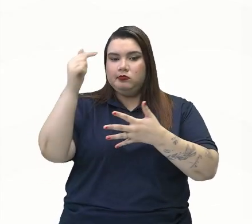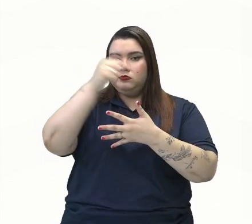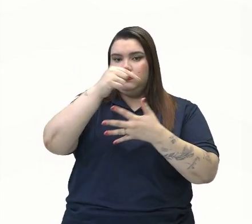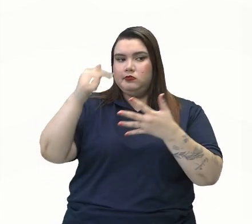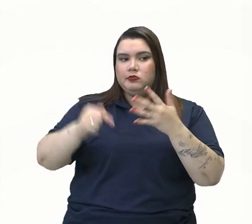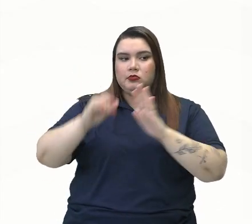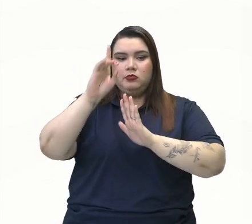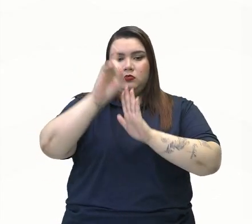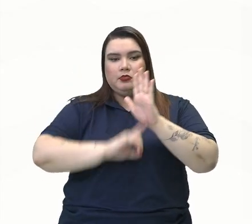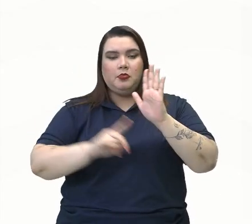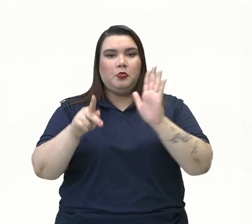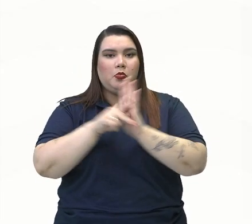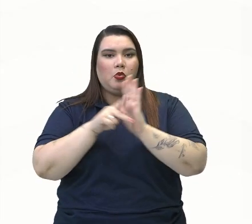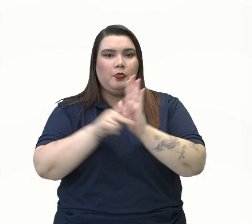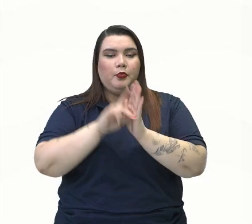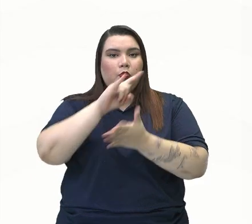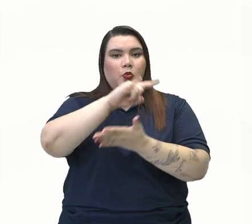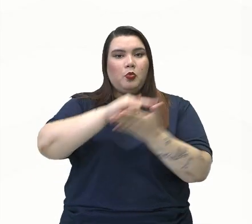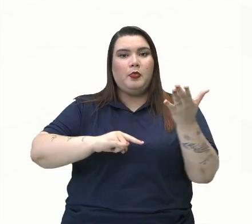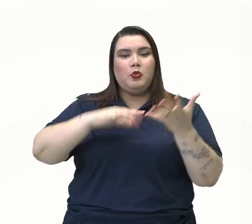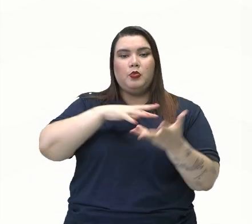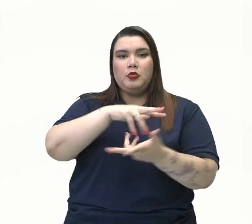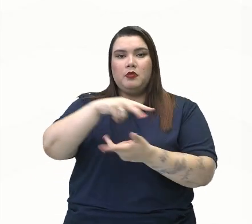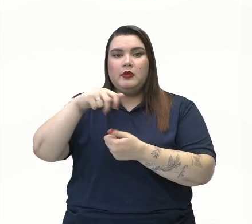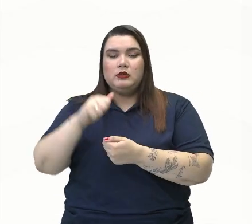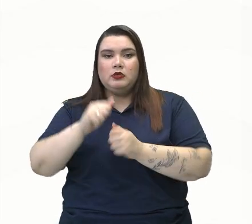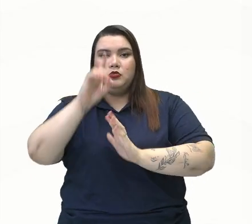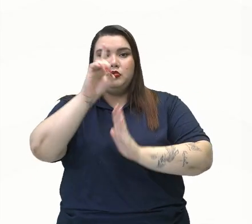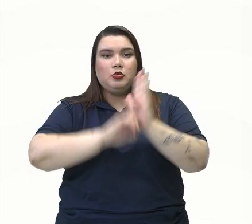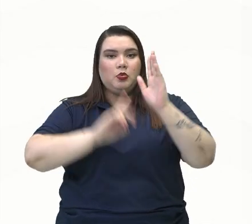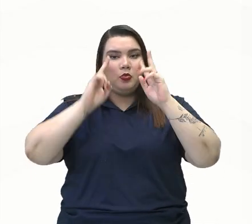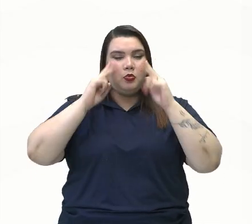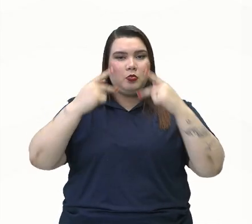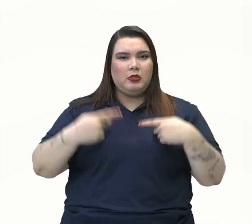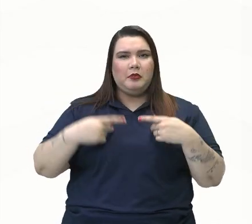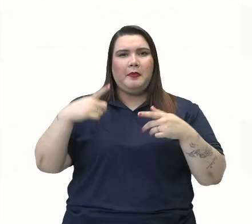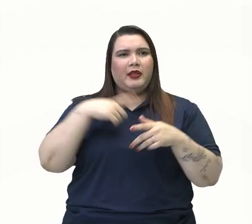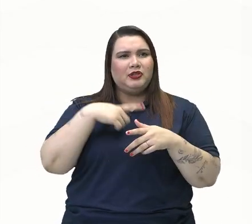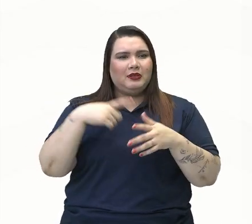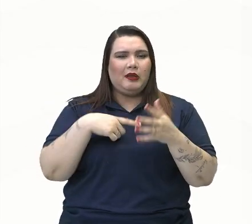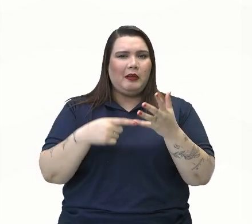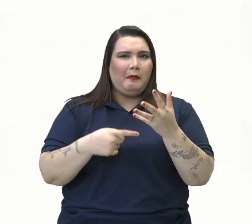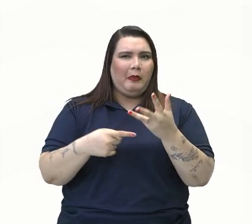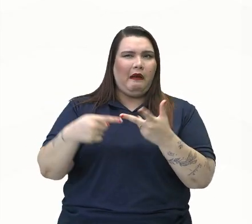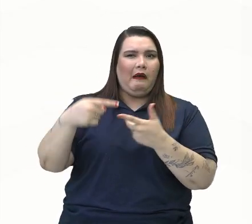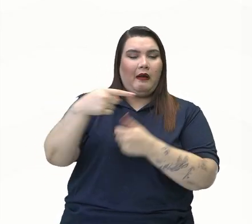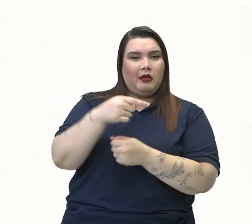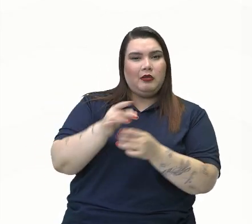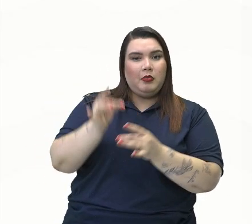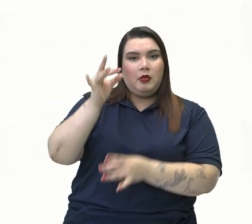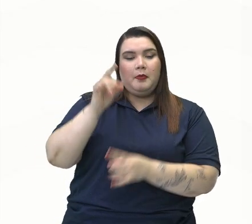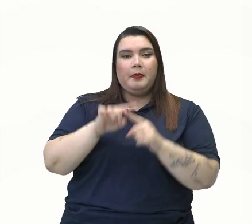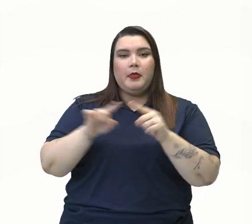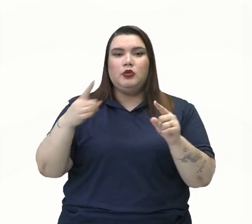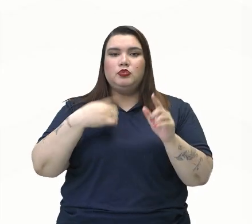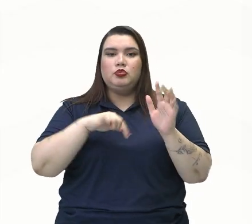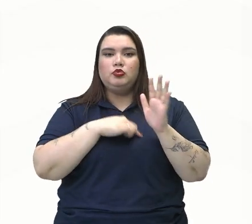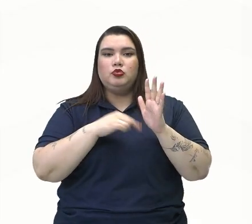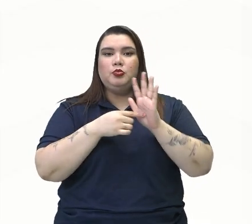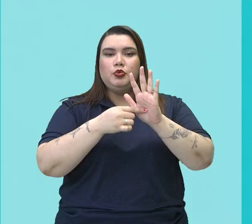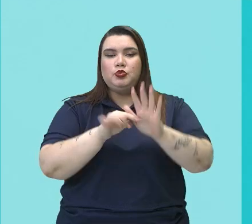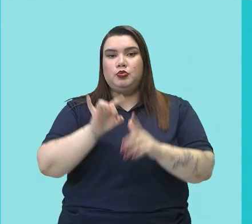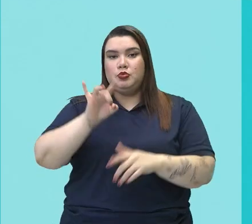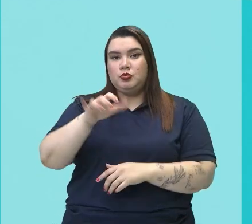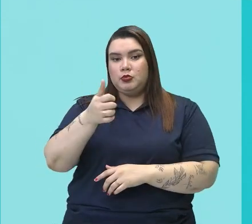da Declaração Universal dos Direitos Humanos, são outros tantos, tá? A gente viu aqui apenas os 10